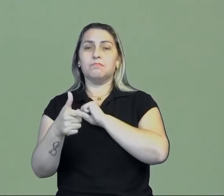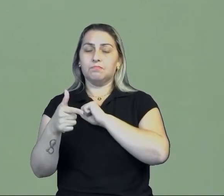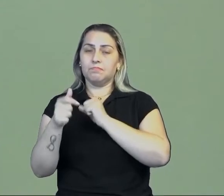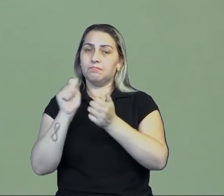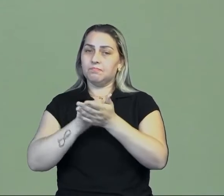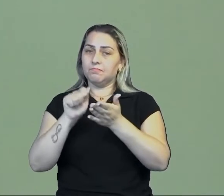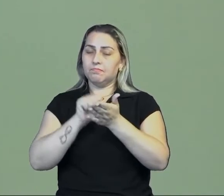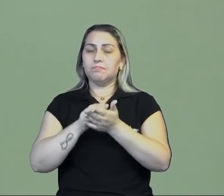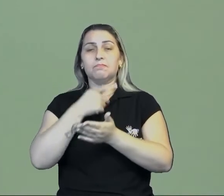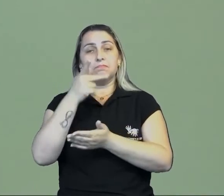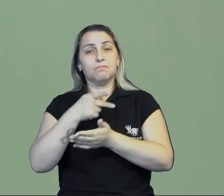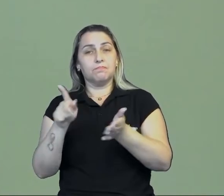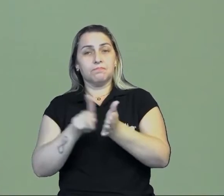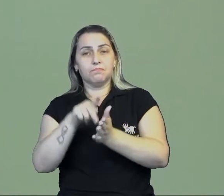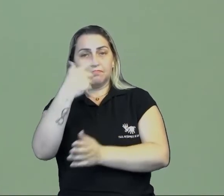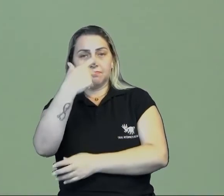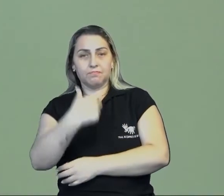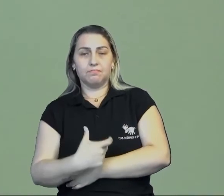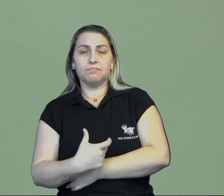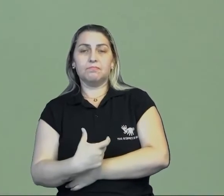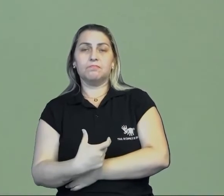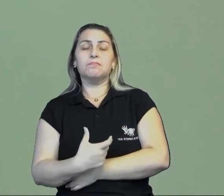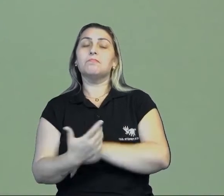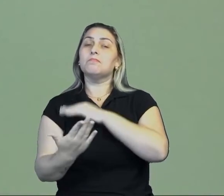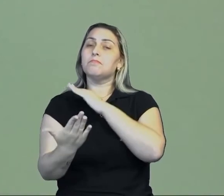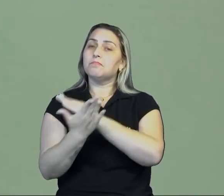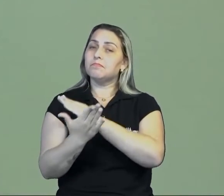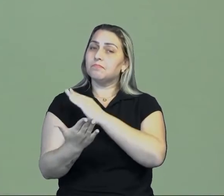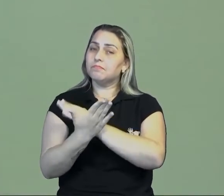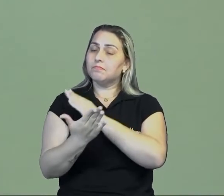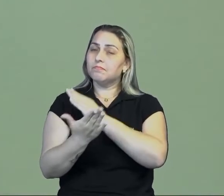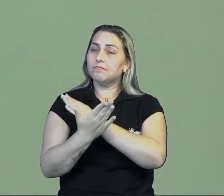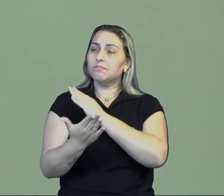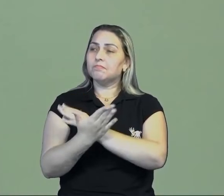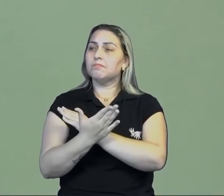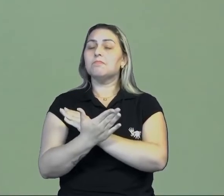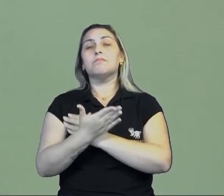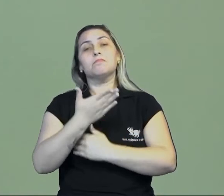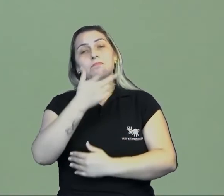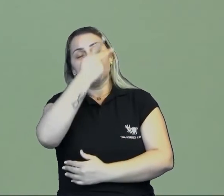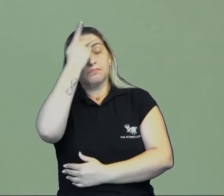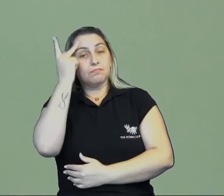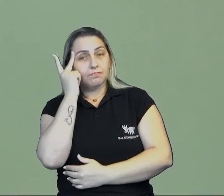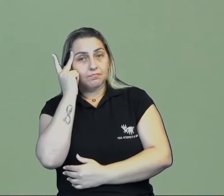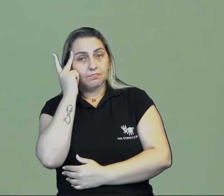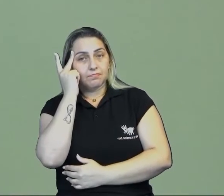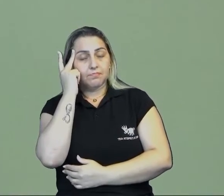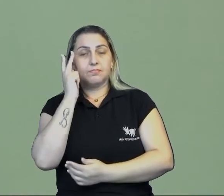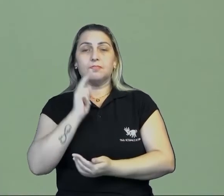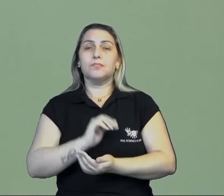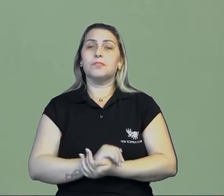fala muito sobre nós, Então, nos ajuda aí a ser uma pessoa